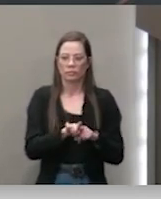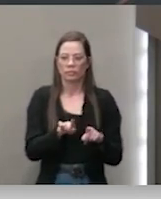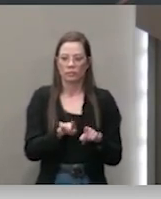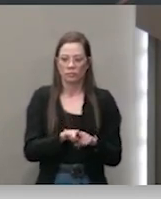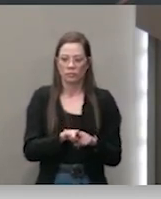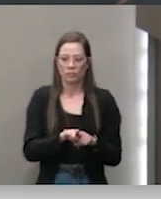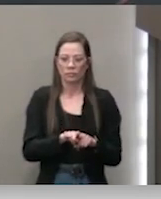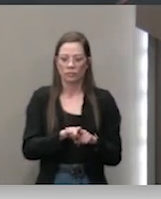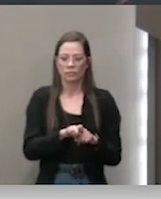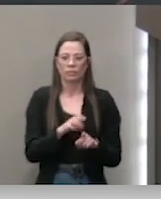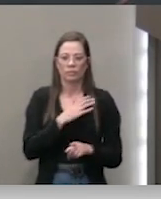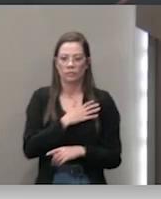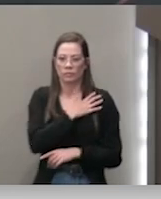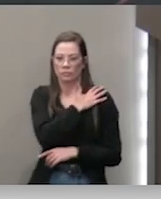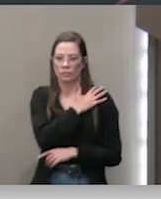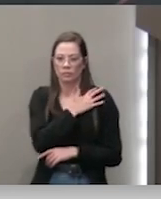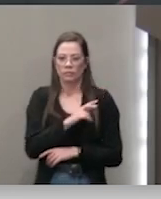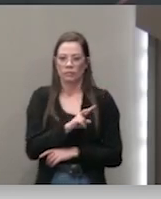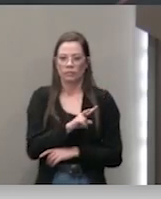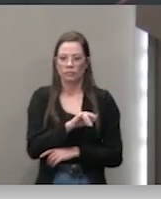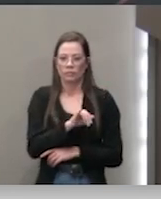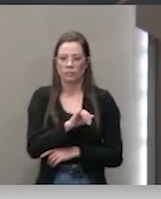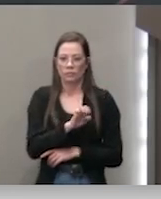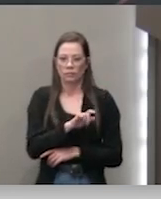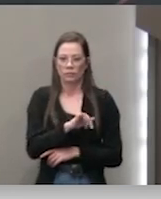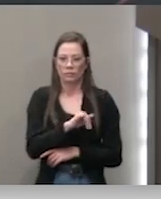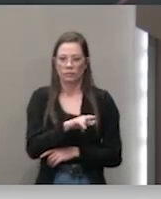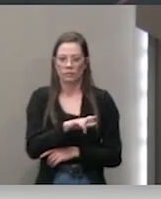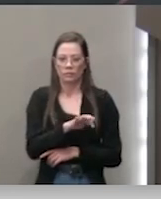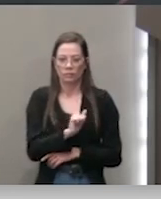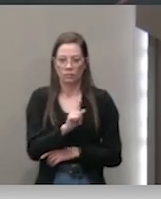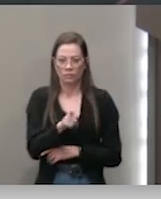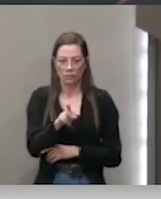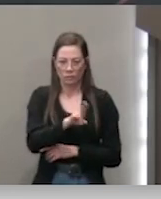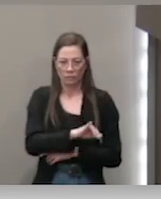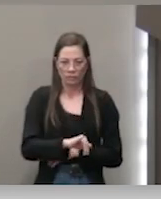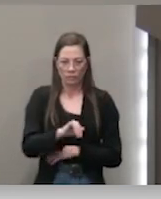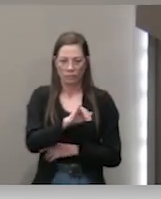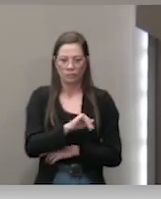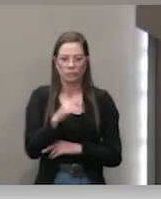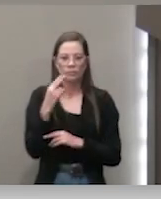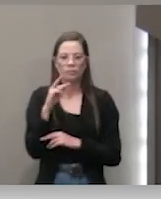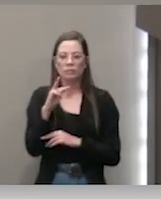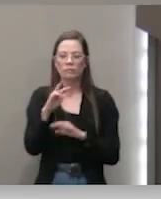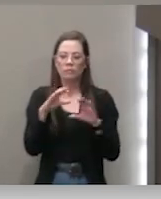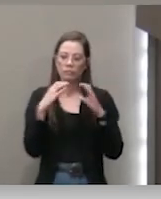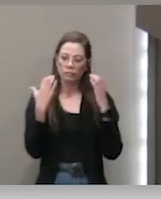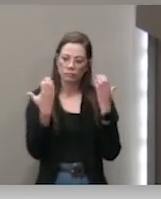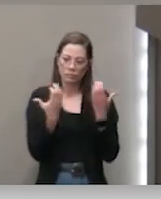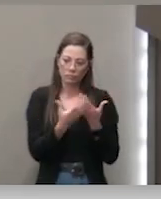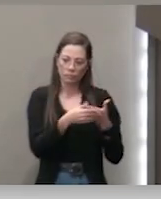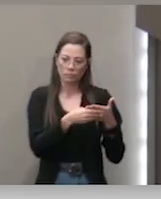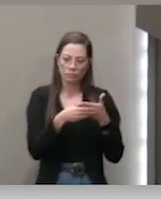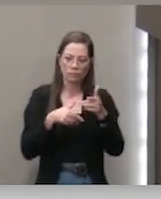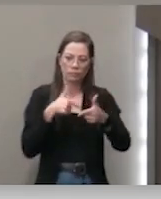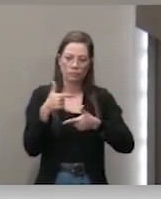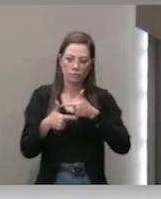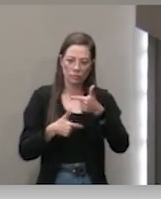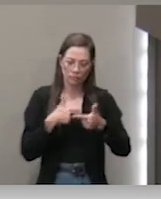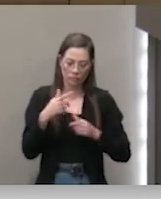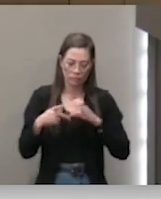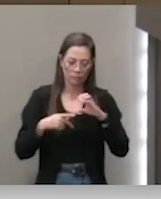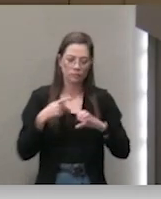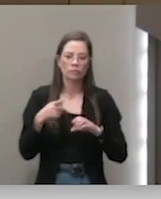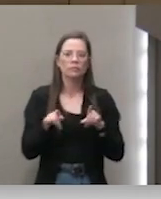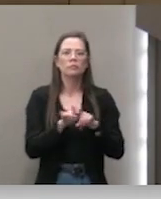Paulo, que estão aqui. É importante termos a nossa comunidade acompanhando os trabalhos dessa casa